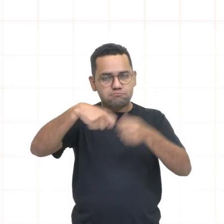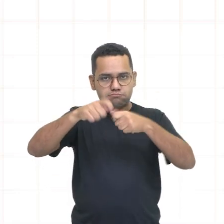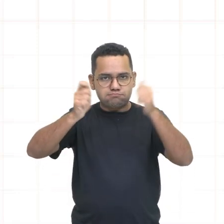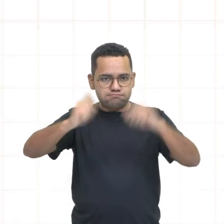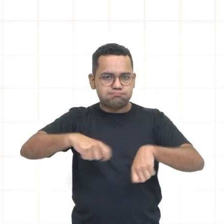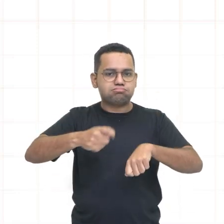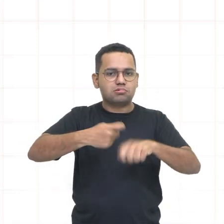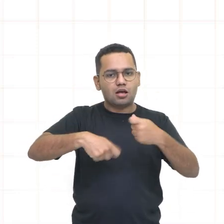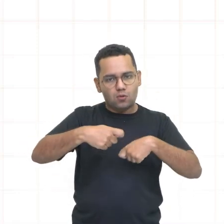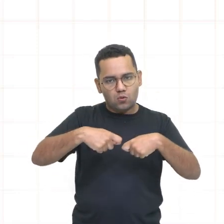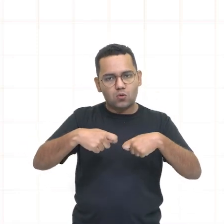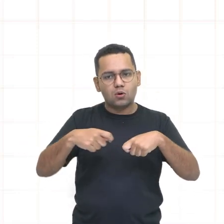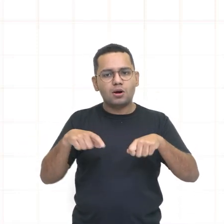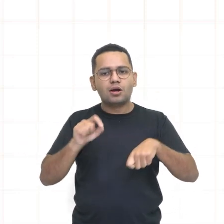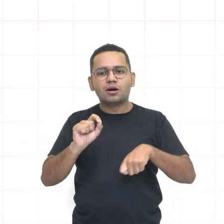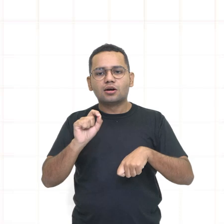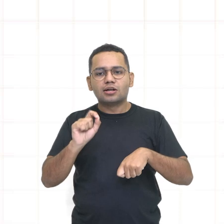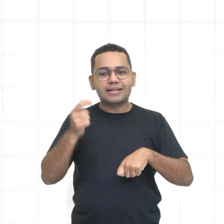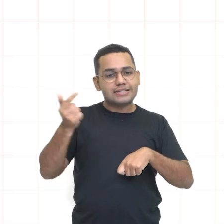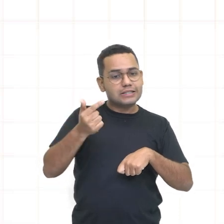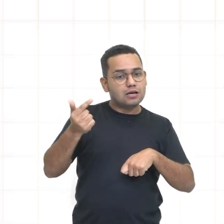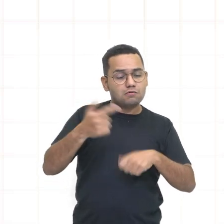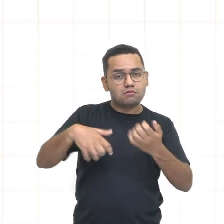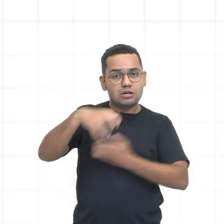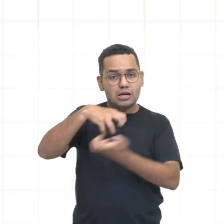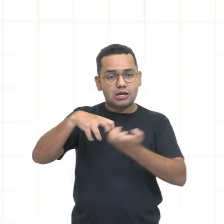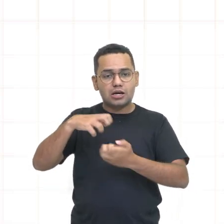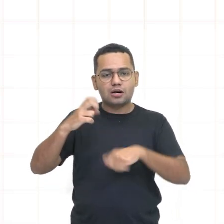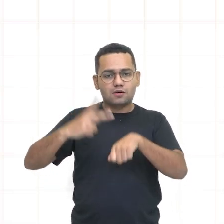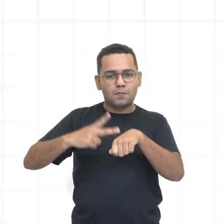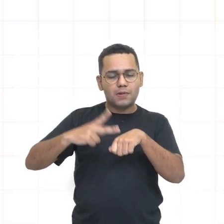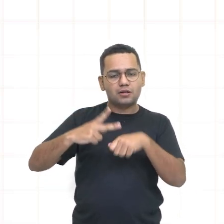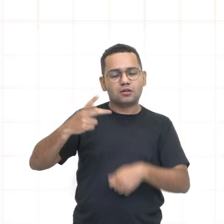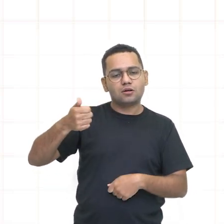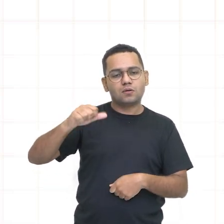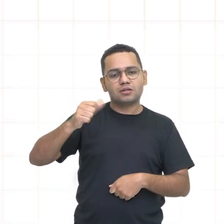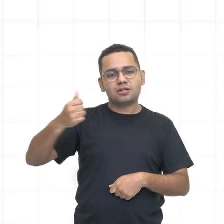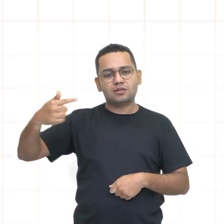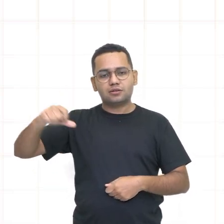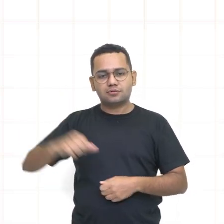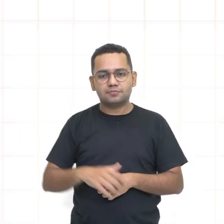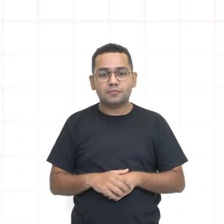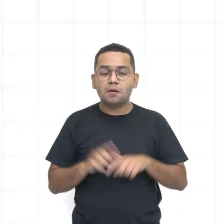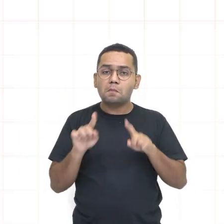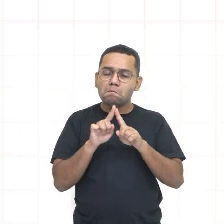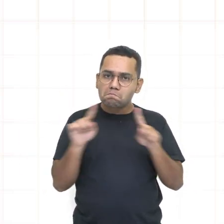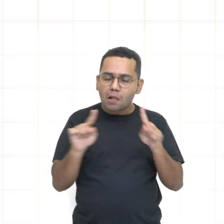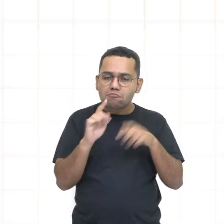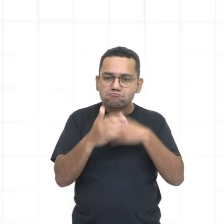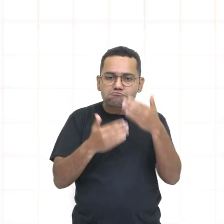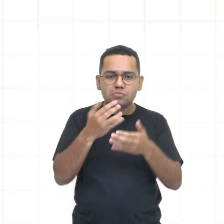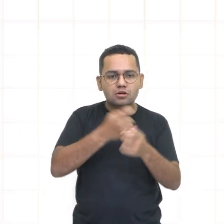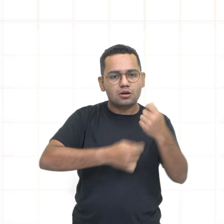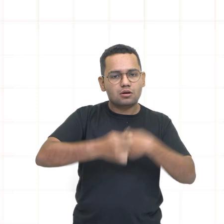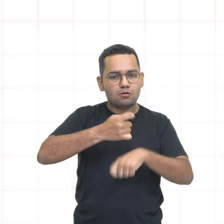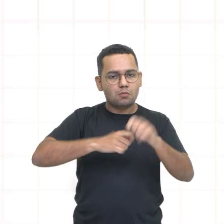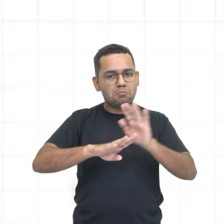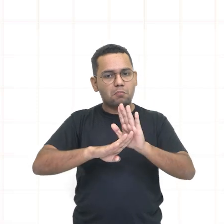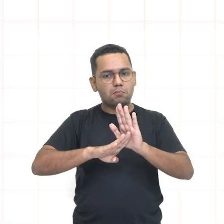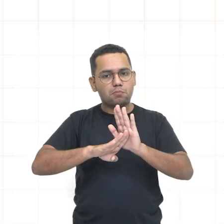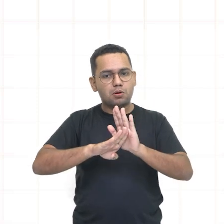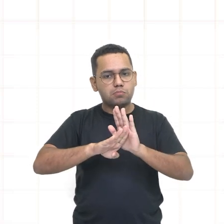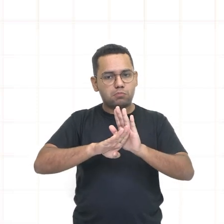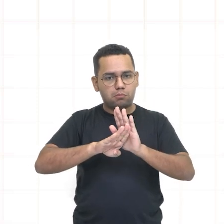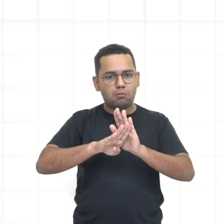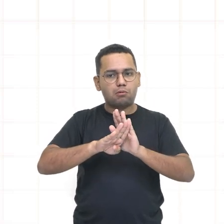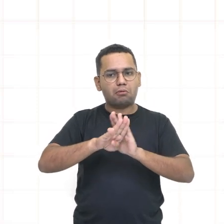da segunda crise do petróleo em 1979. O crescimento econômico, que havia sido forte